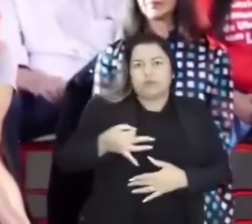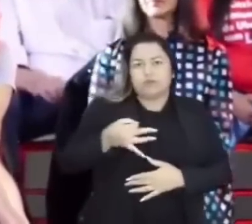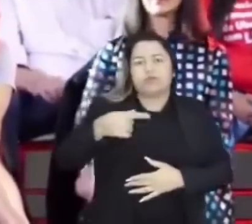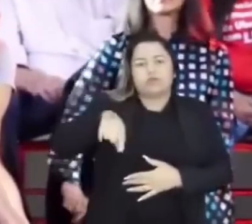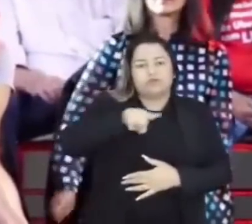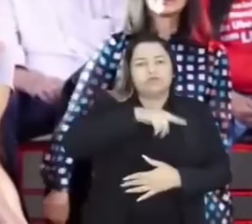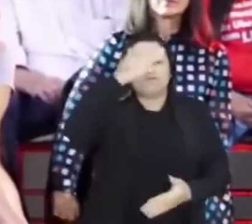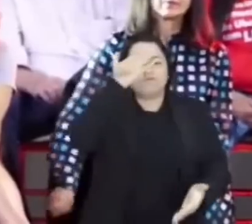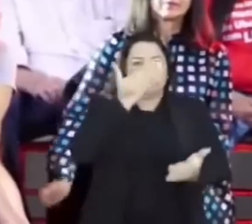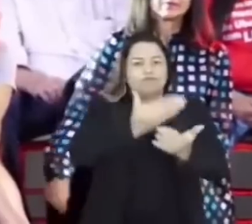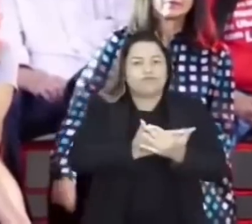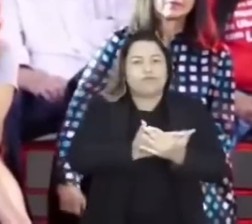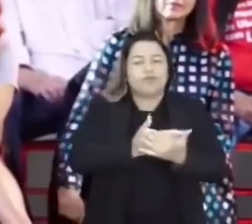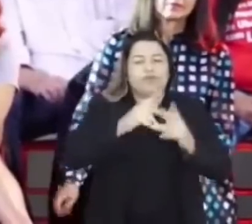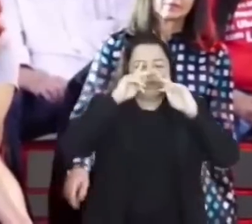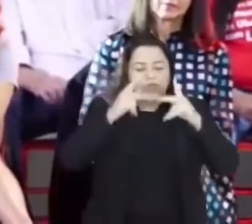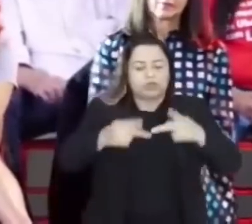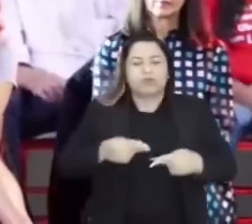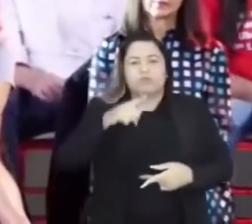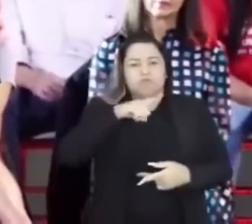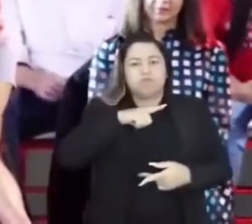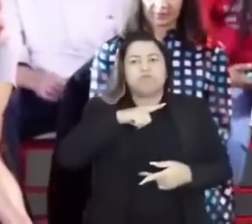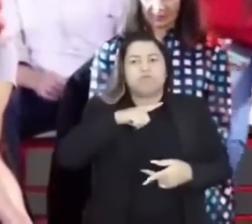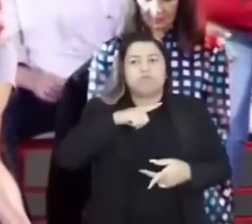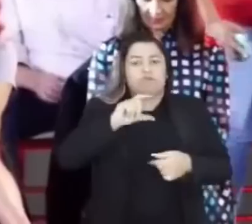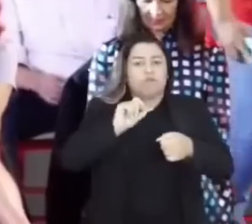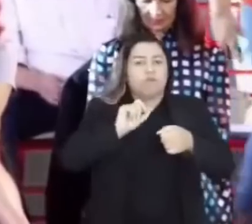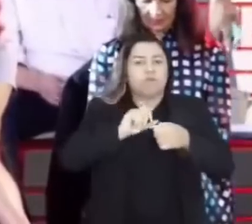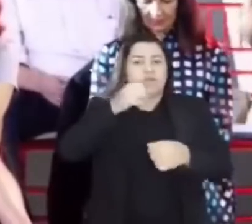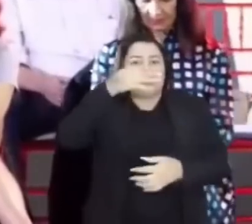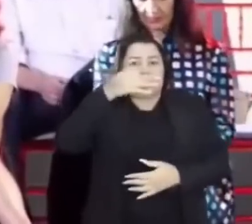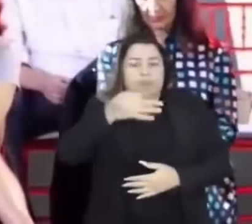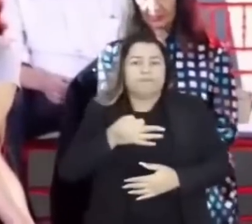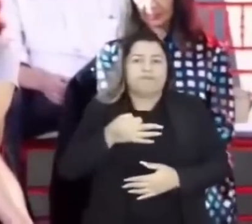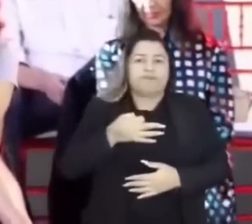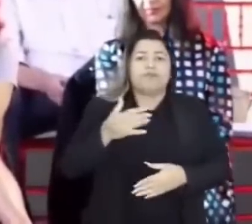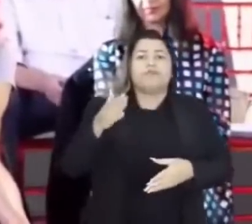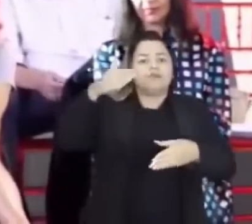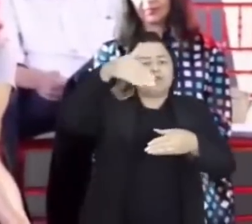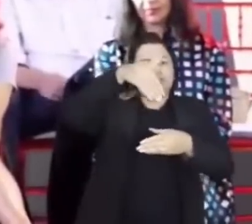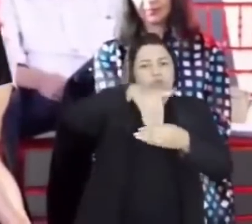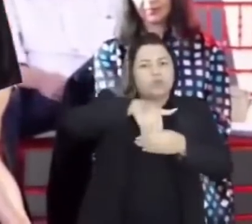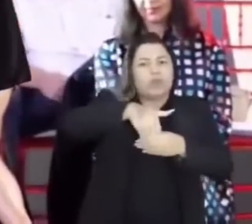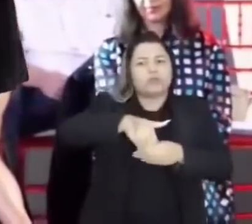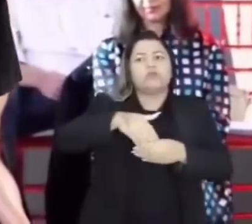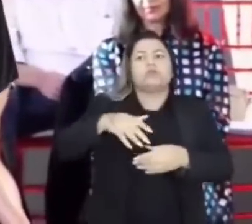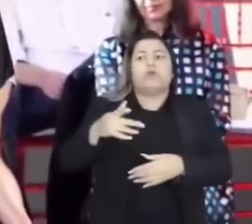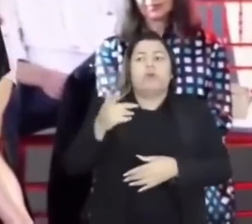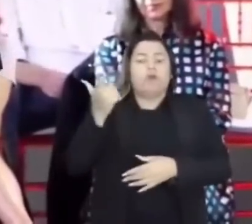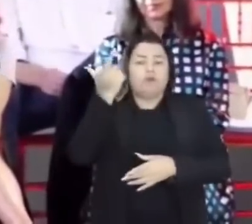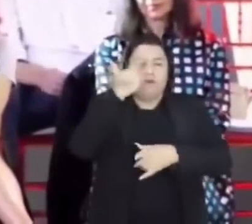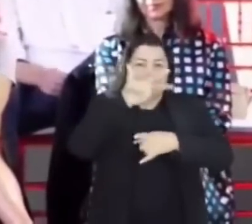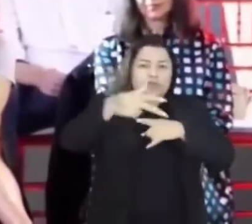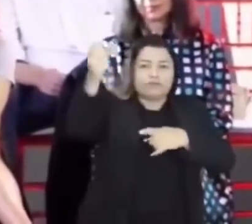nós achamos que a hora que a gente for candidato de verdade, que a gente ganhar as eleições, esses